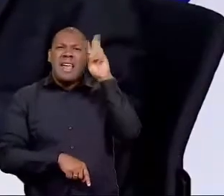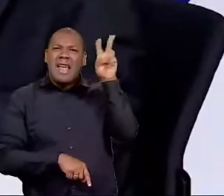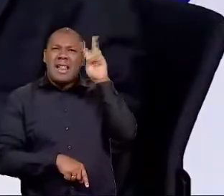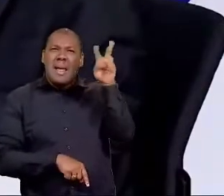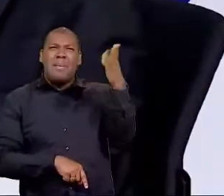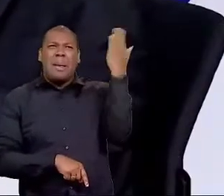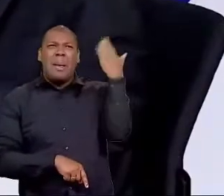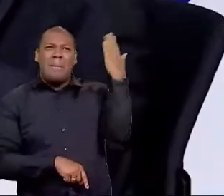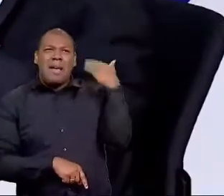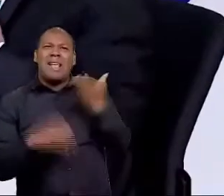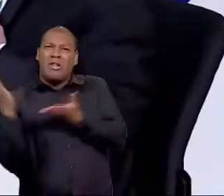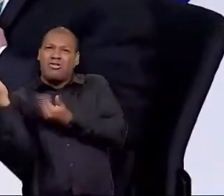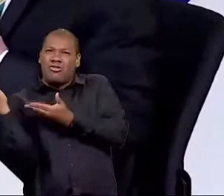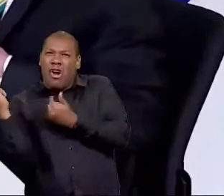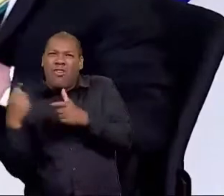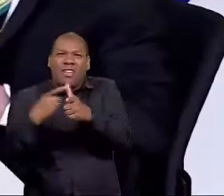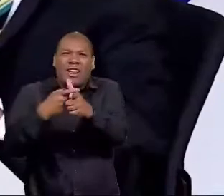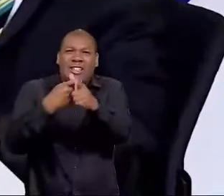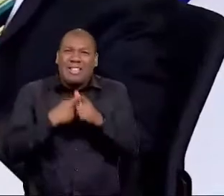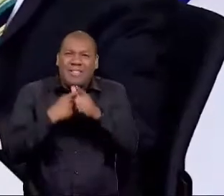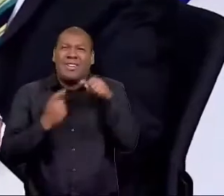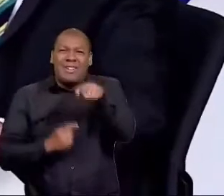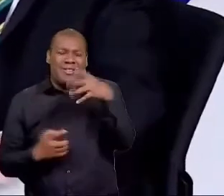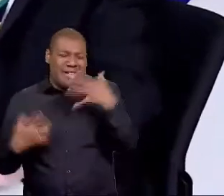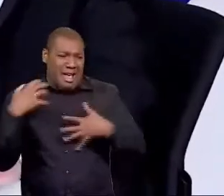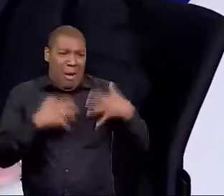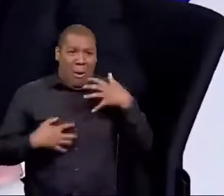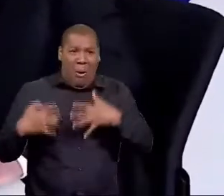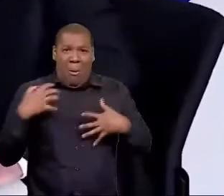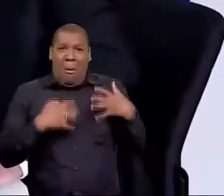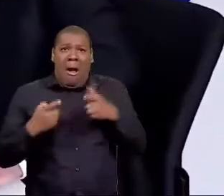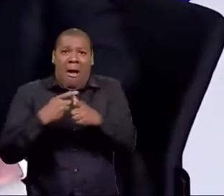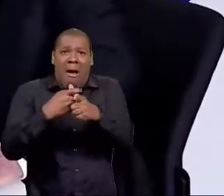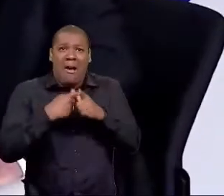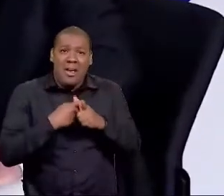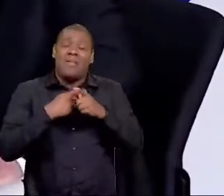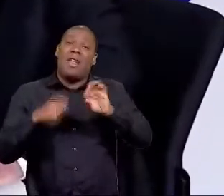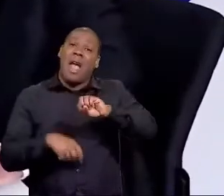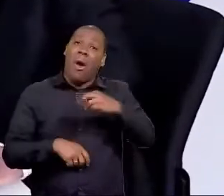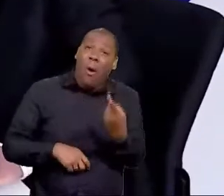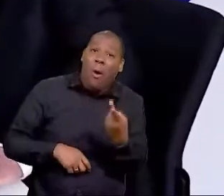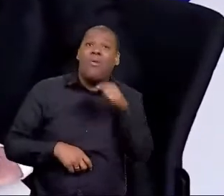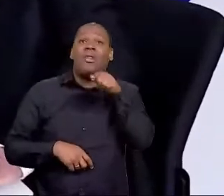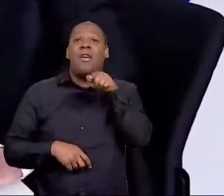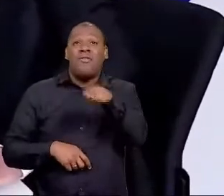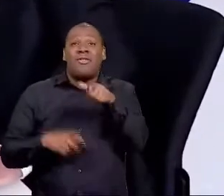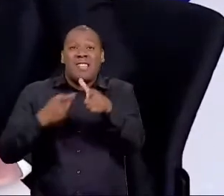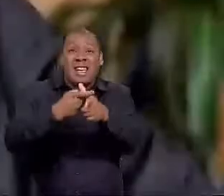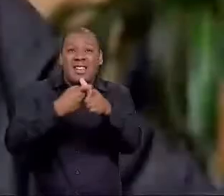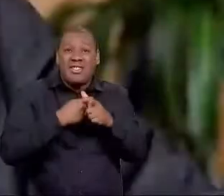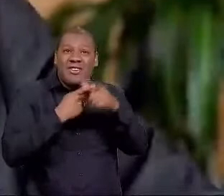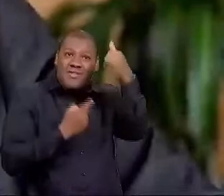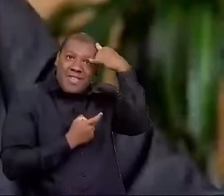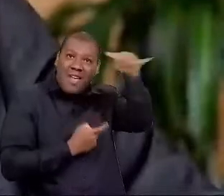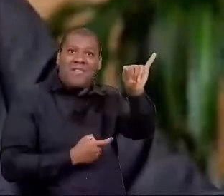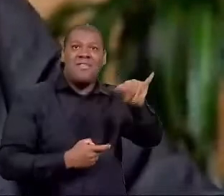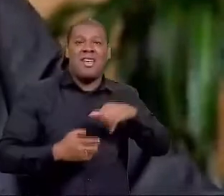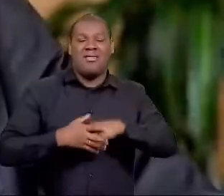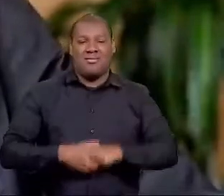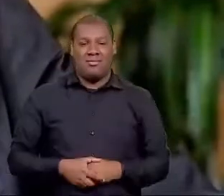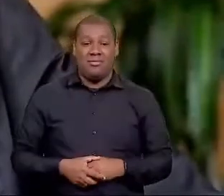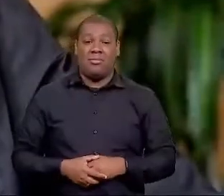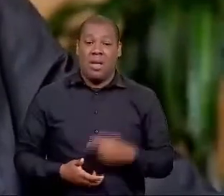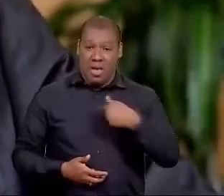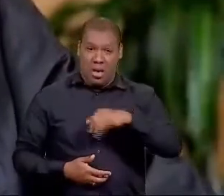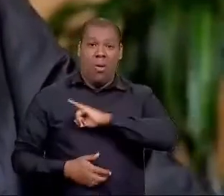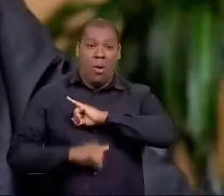dever, ou você evitava isso? Deixa eu te dizer uma coisa. Eu tenho uma coisa que eu tenho certeza